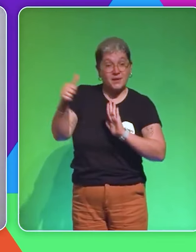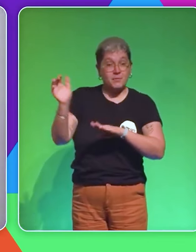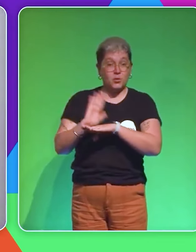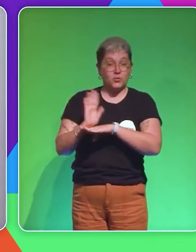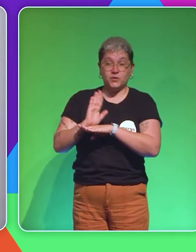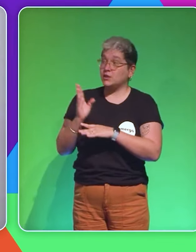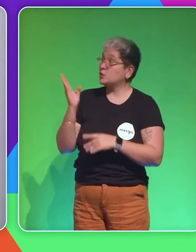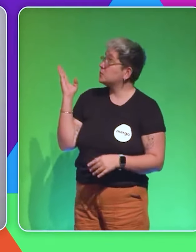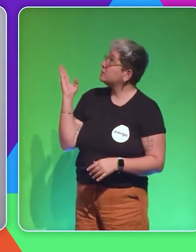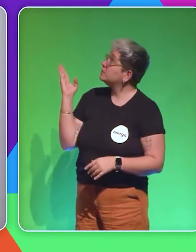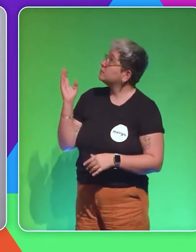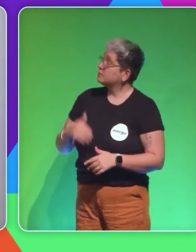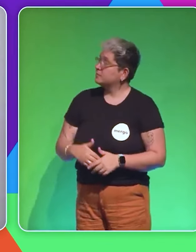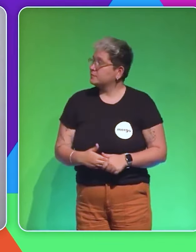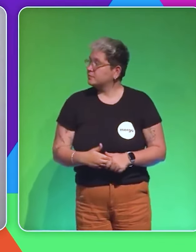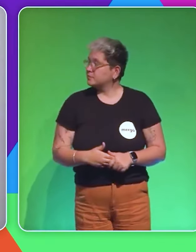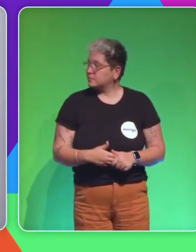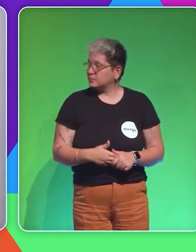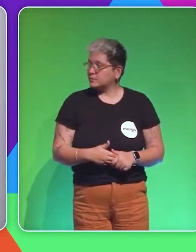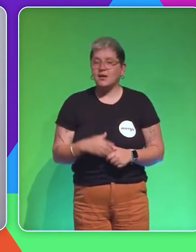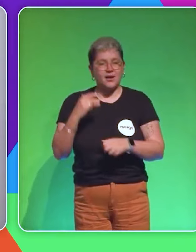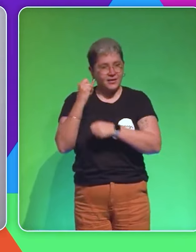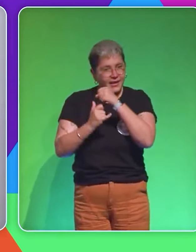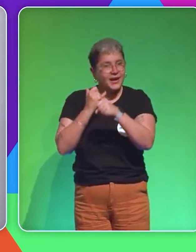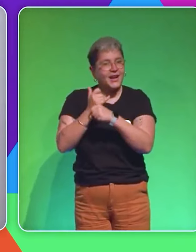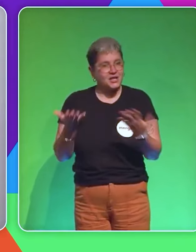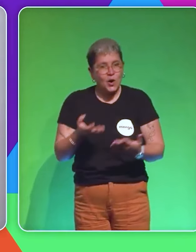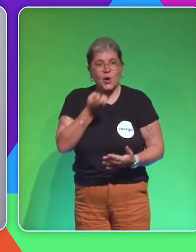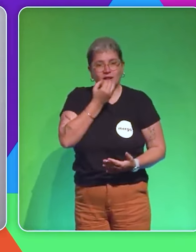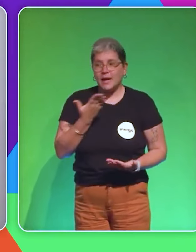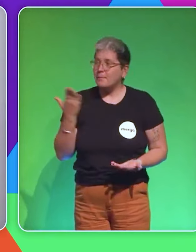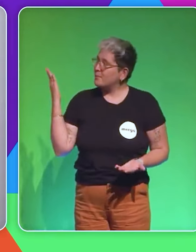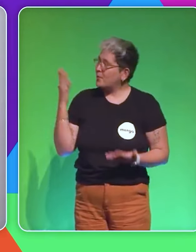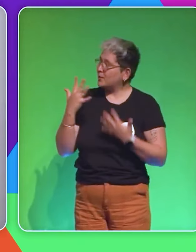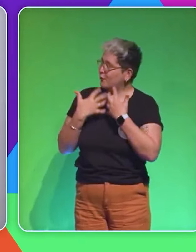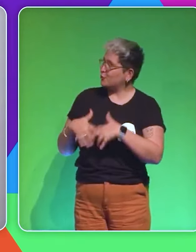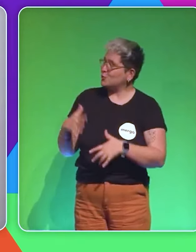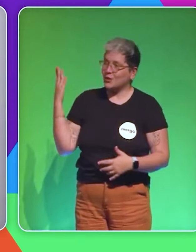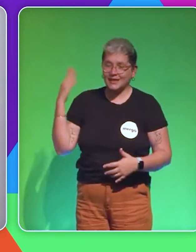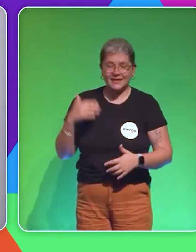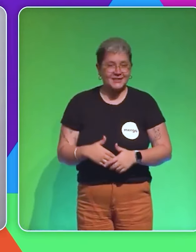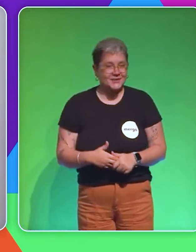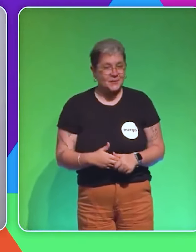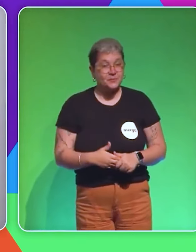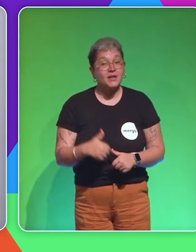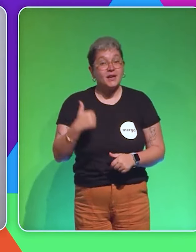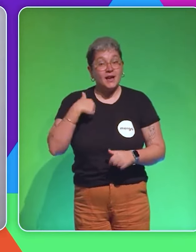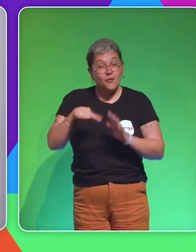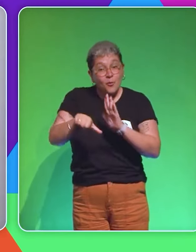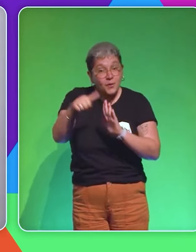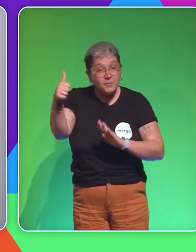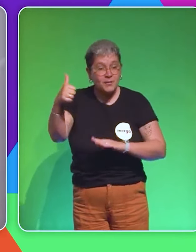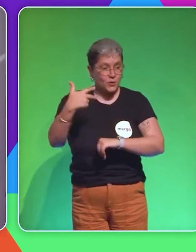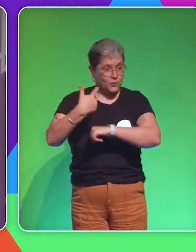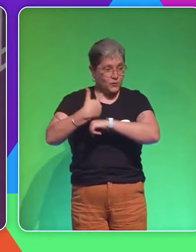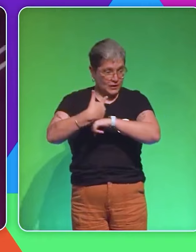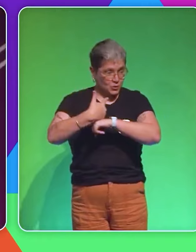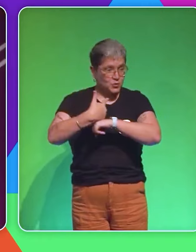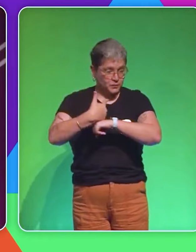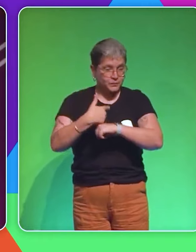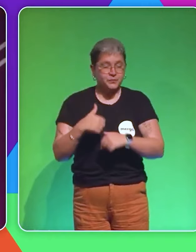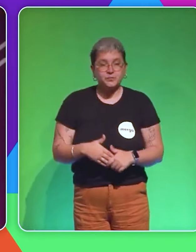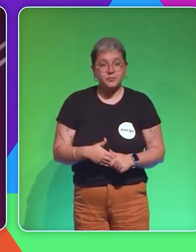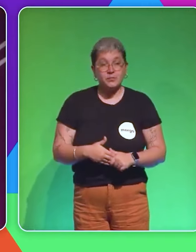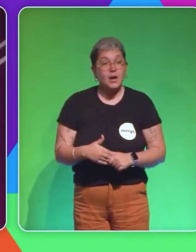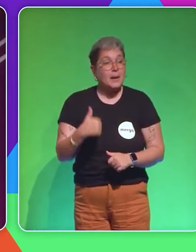fiz n agora pegou a internet ol lá foi o primeiro vídeo que eu gravei e desde então eu